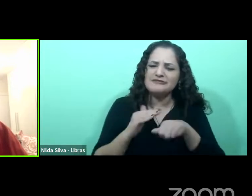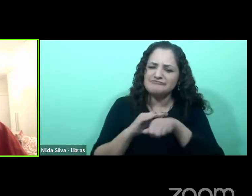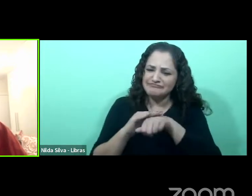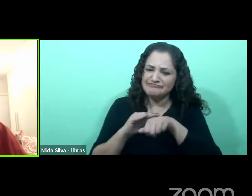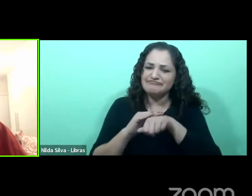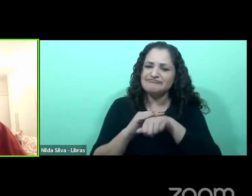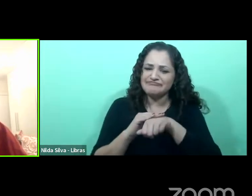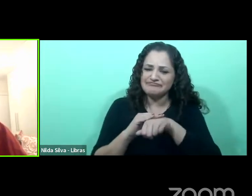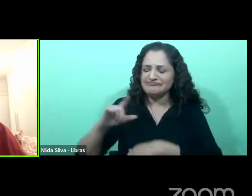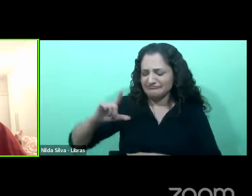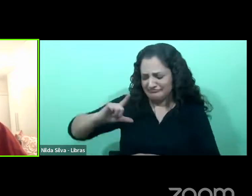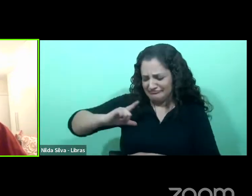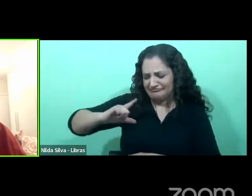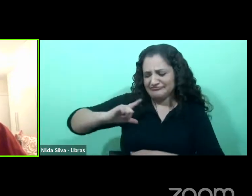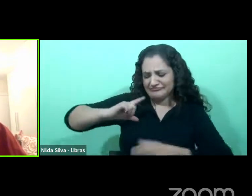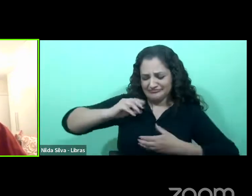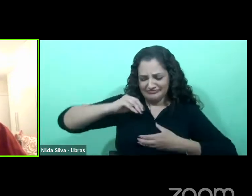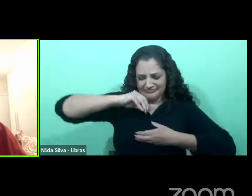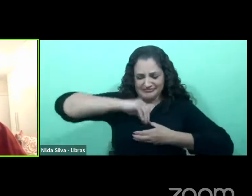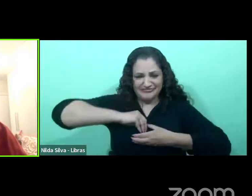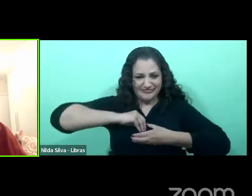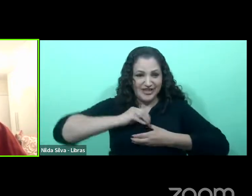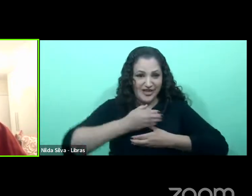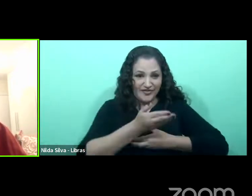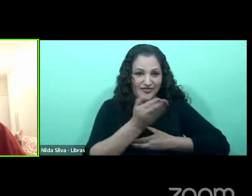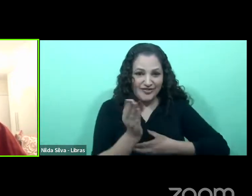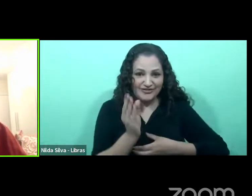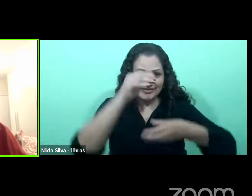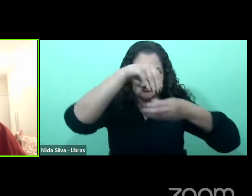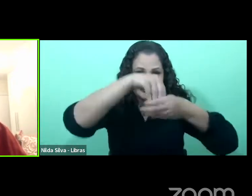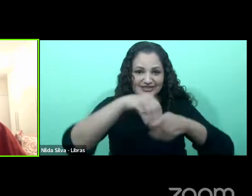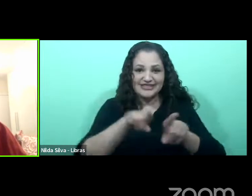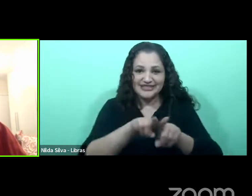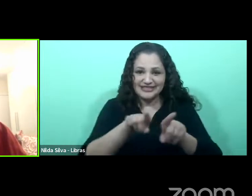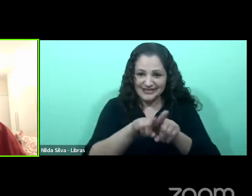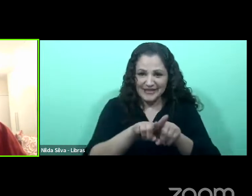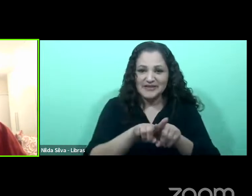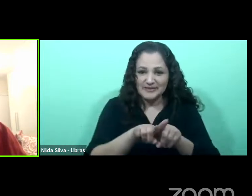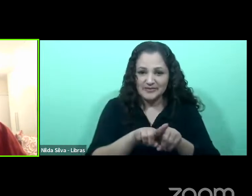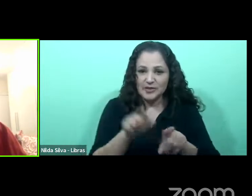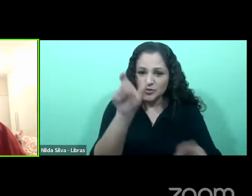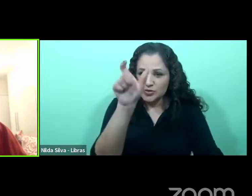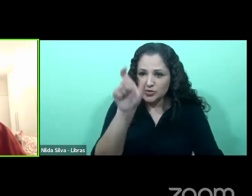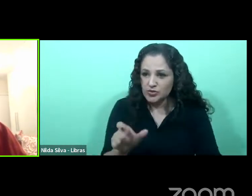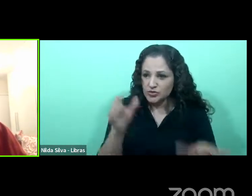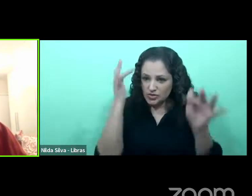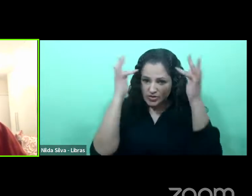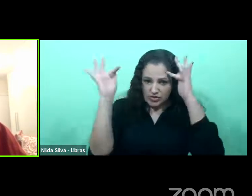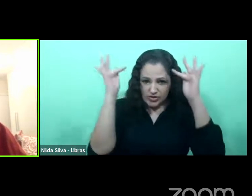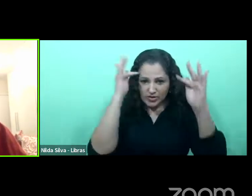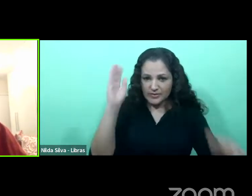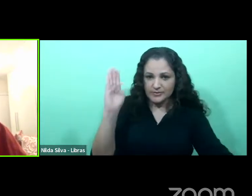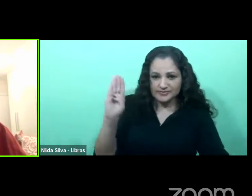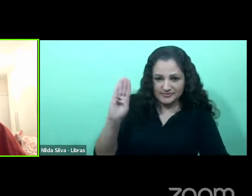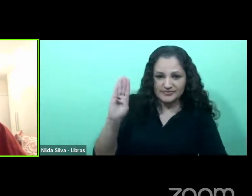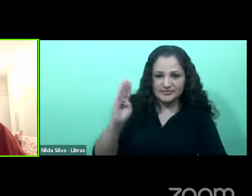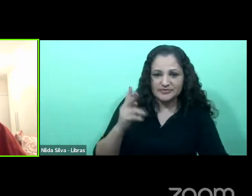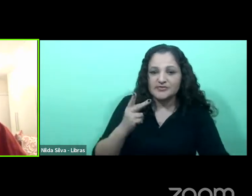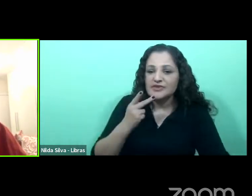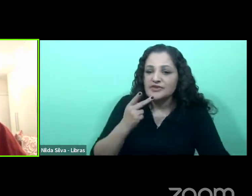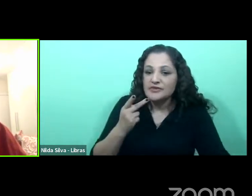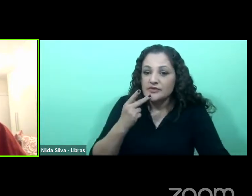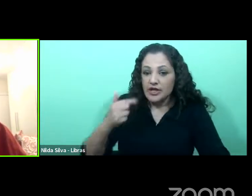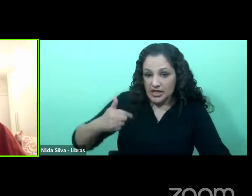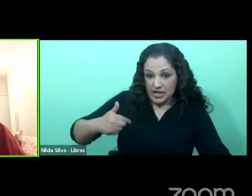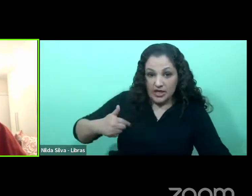Eles estão em mim, eles estão em vocês. Bakhtin dirá, né? Não sou eu que olho o mundo de dentro com meus próprios olhos,